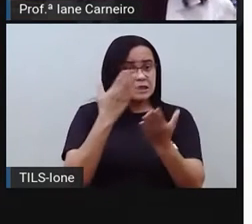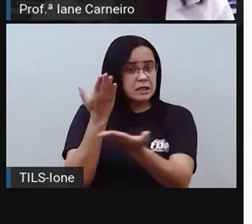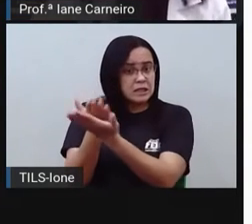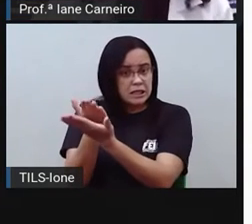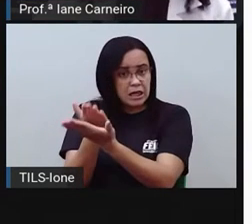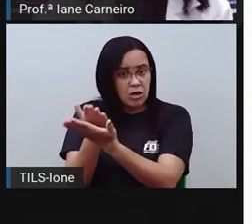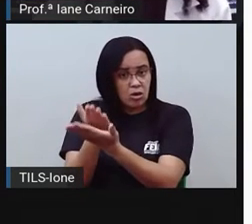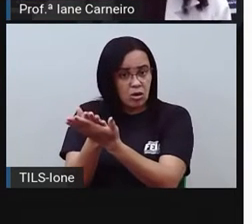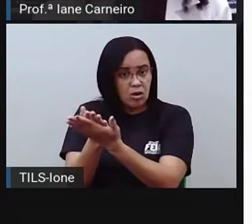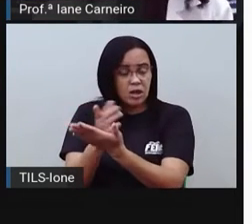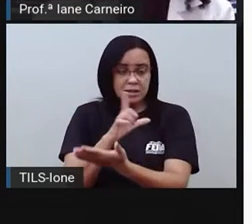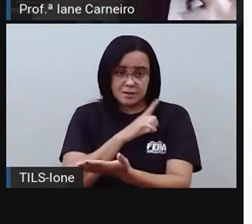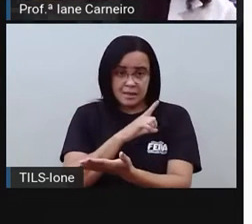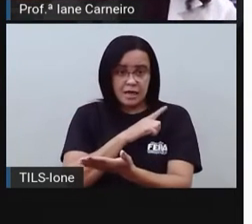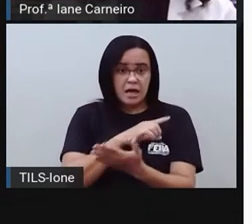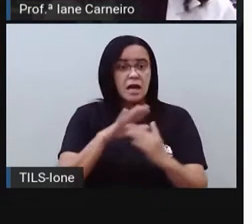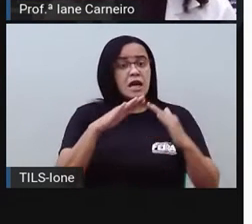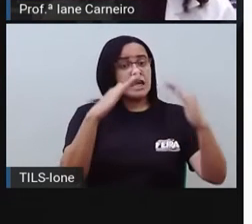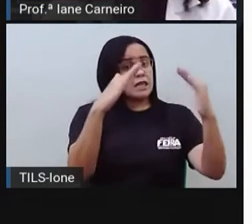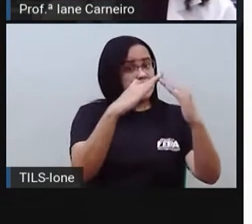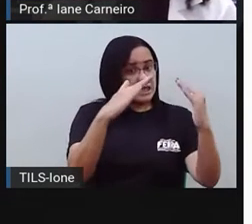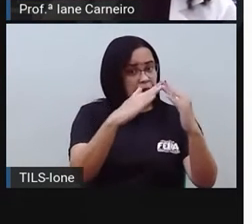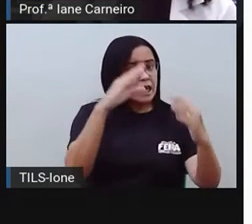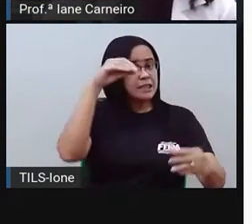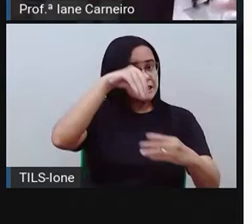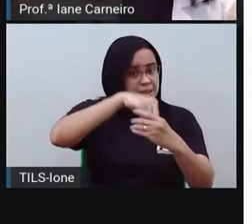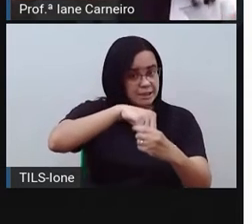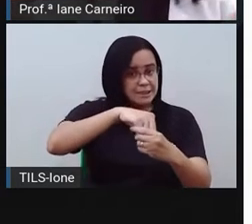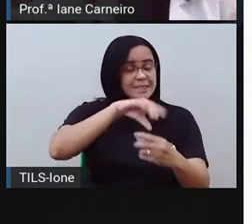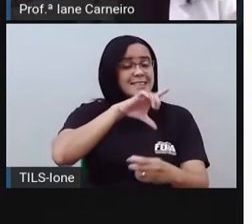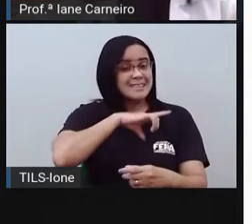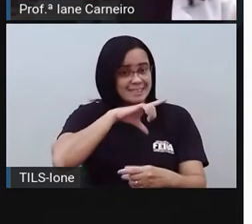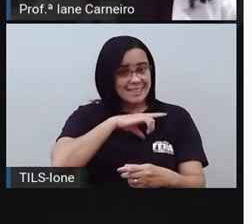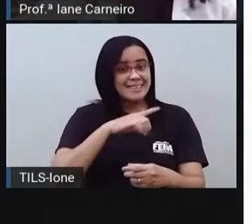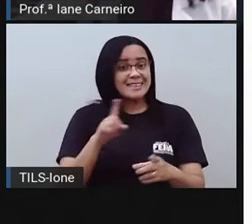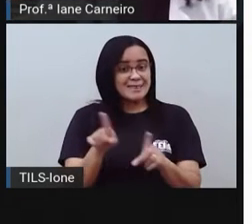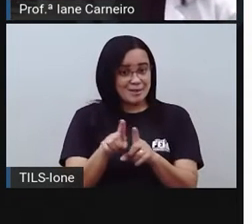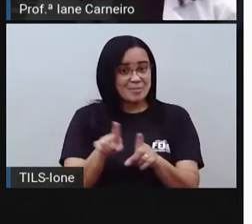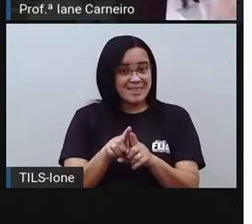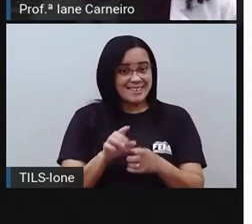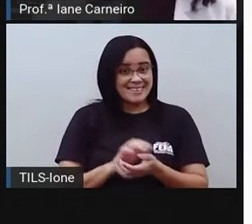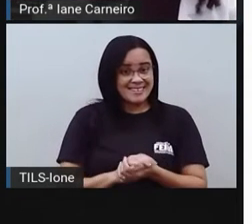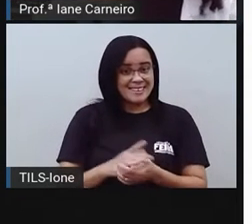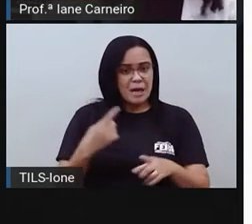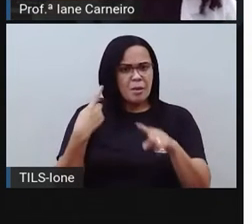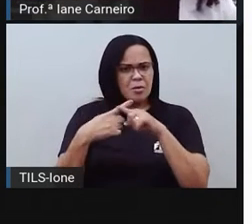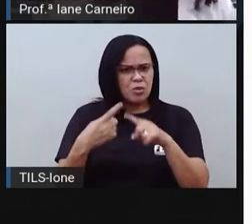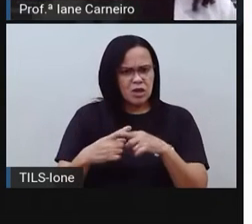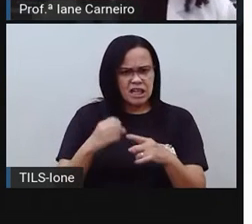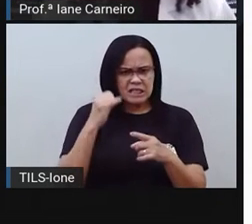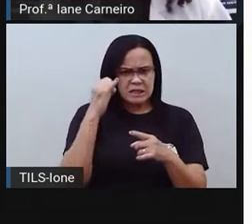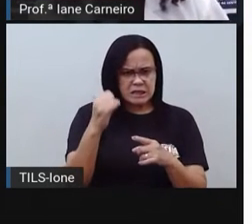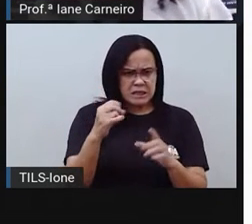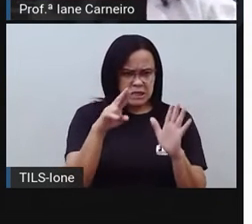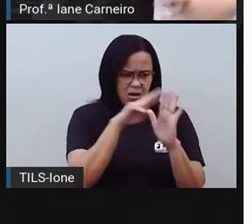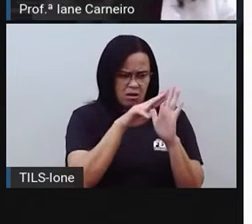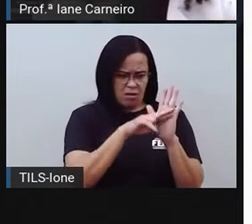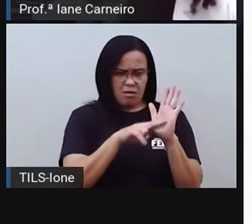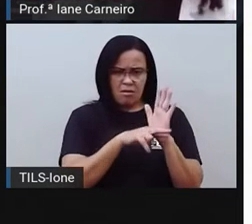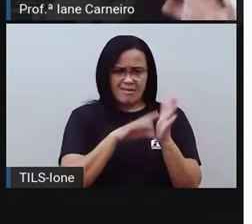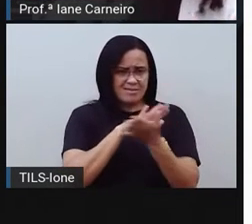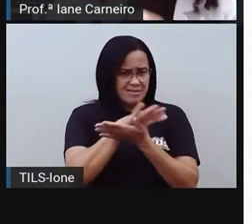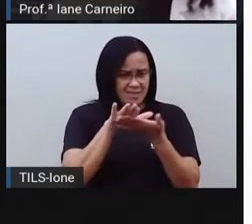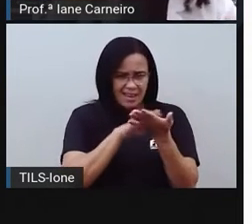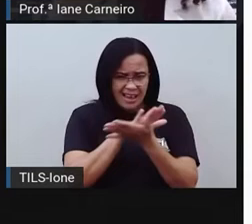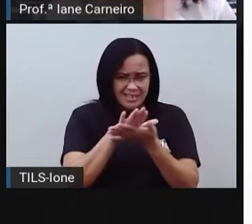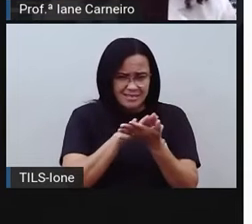gente já conversou sobre isso, né? Se não existir a regra, vai ficar o quê? Uma bagunça, cada um entrando na escola a hora que quer. Em